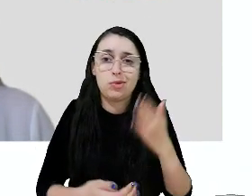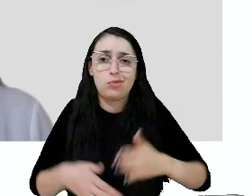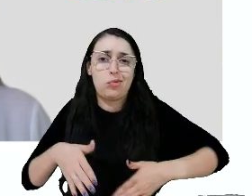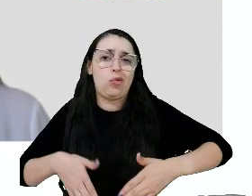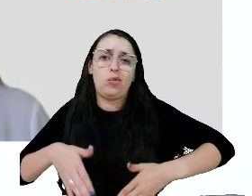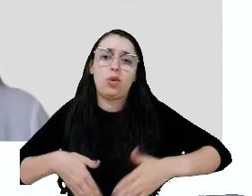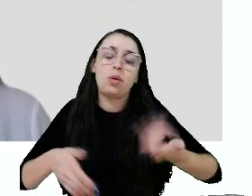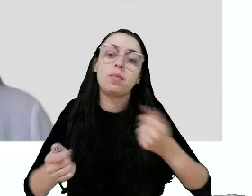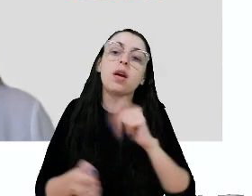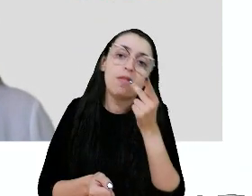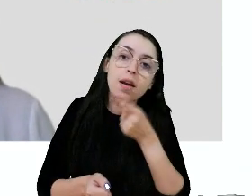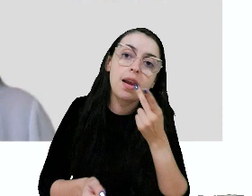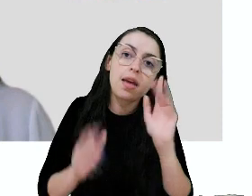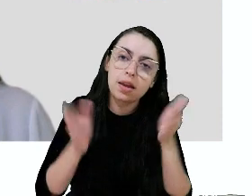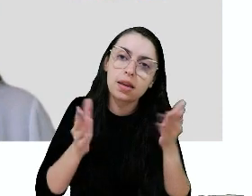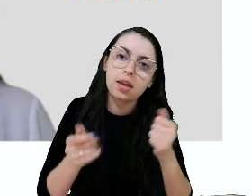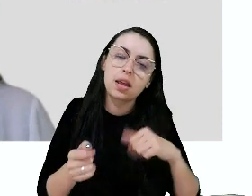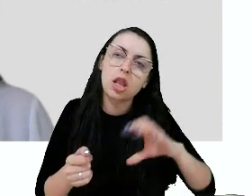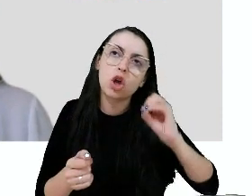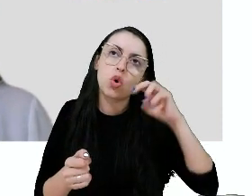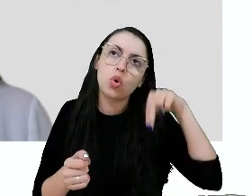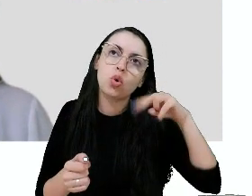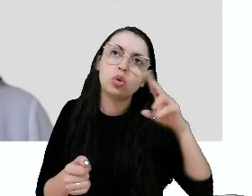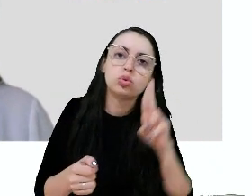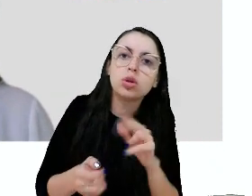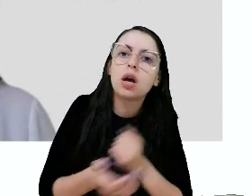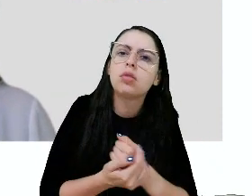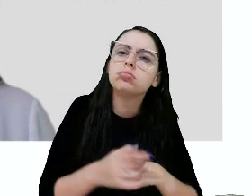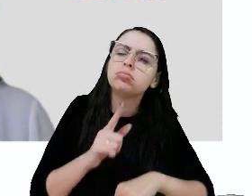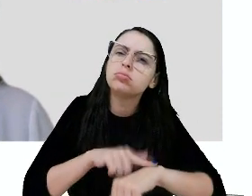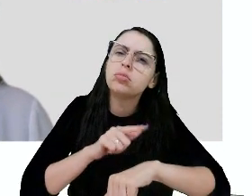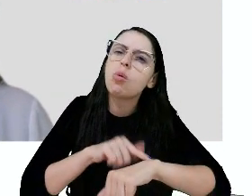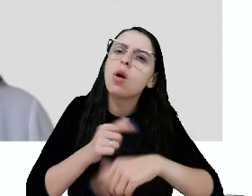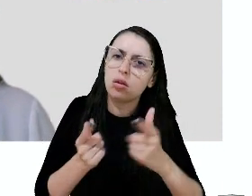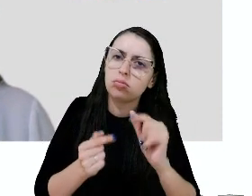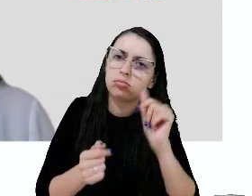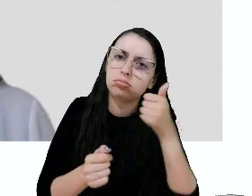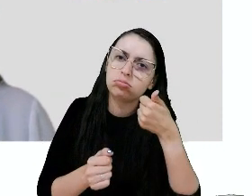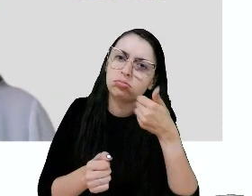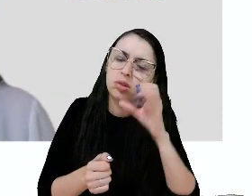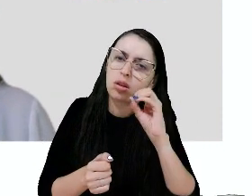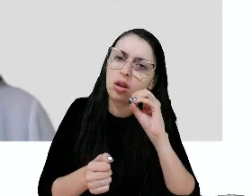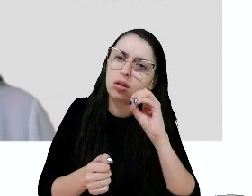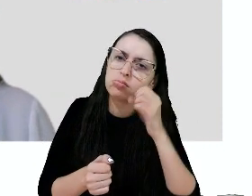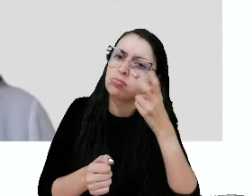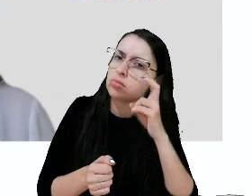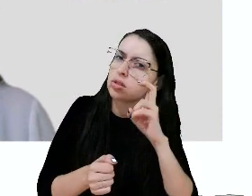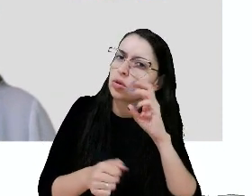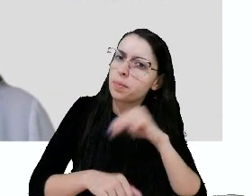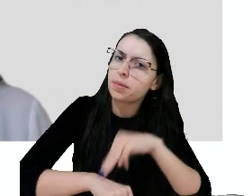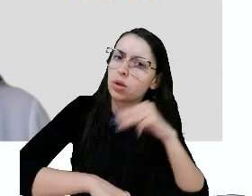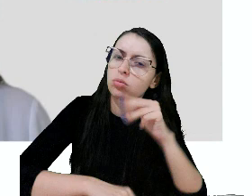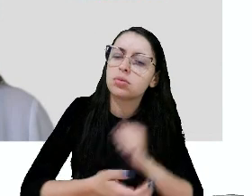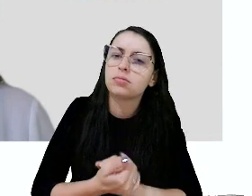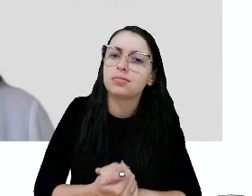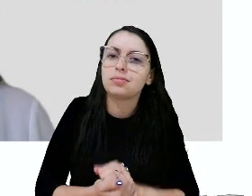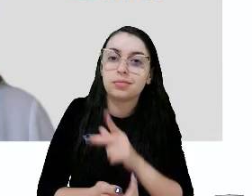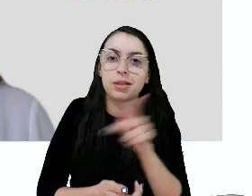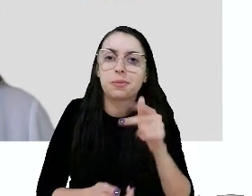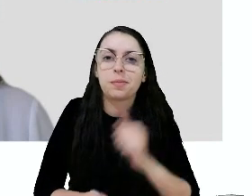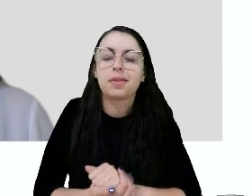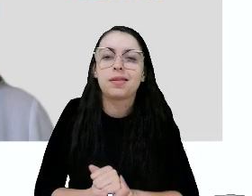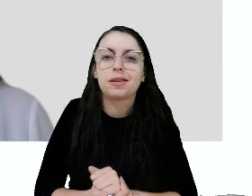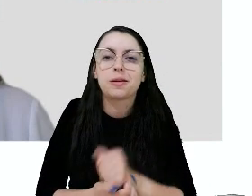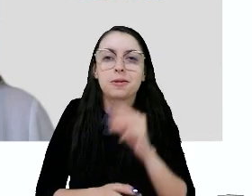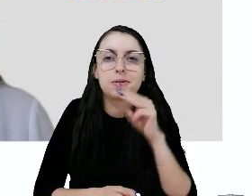é? Então, como eu disse aqui da ONU, eu tenho mais quantos minutos, por favor? 10, 5? 5,